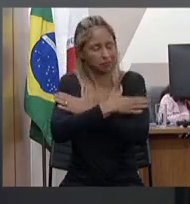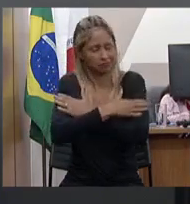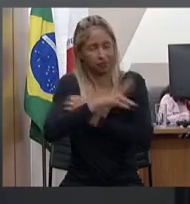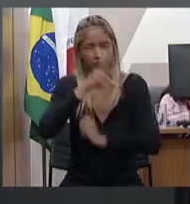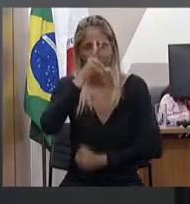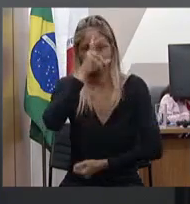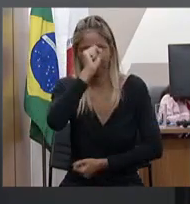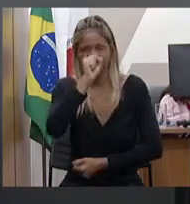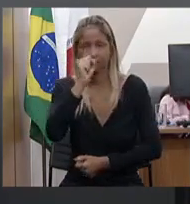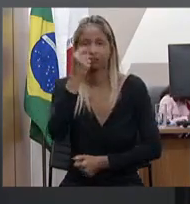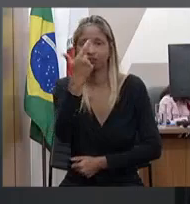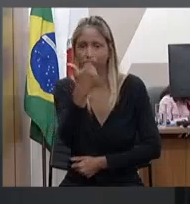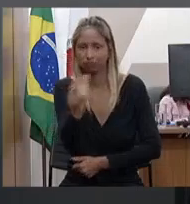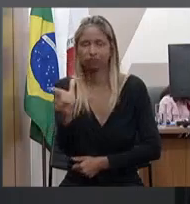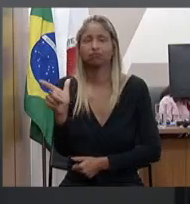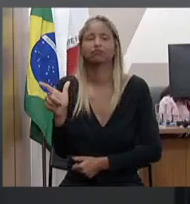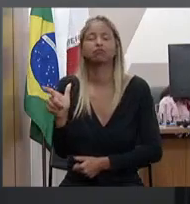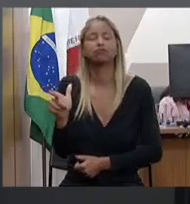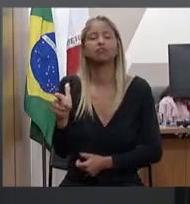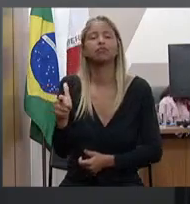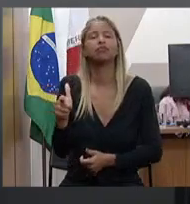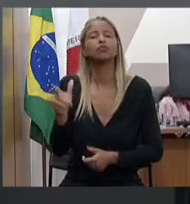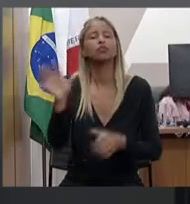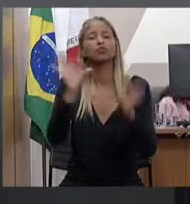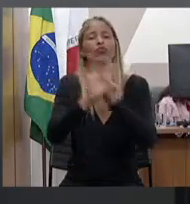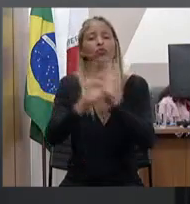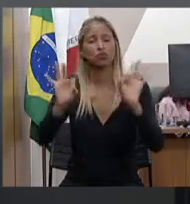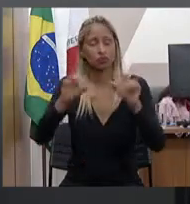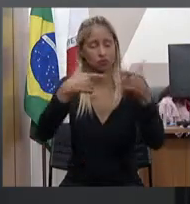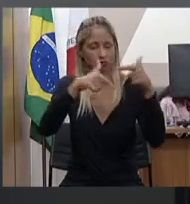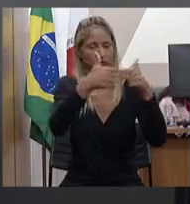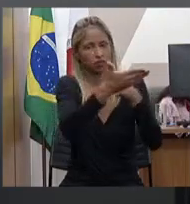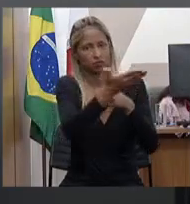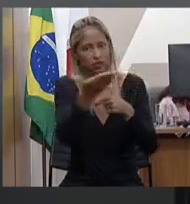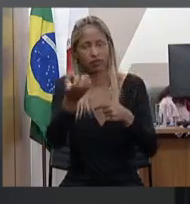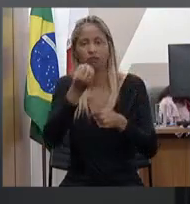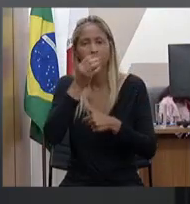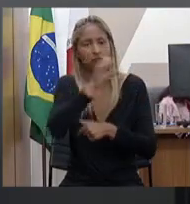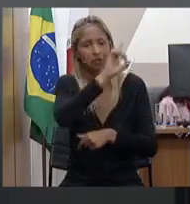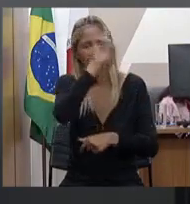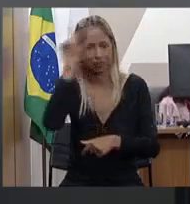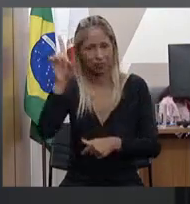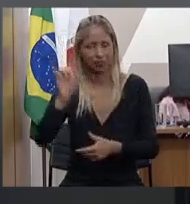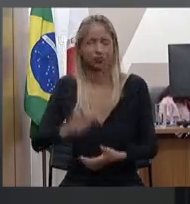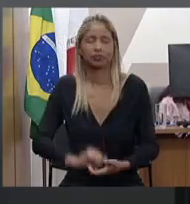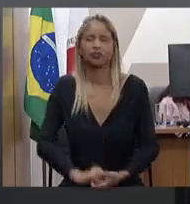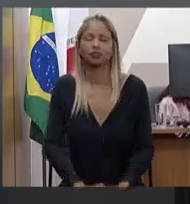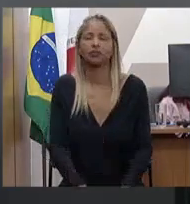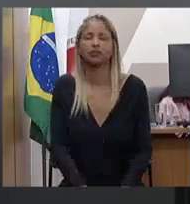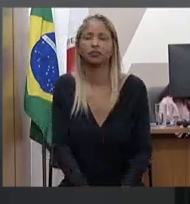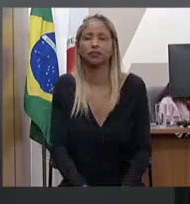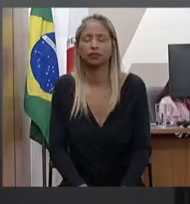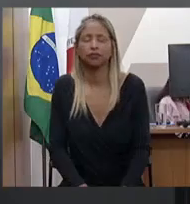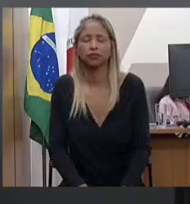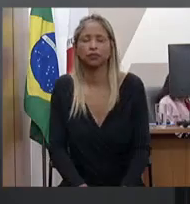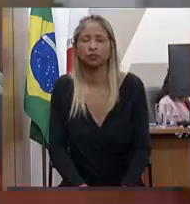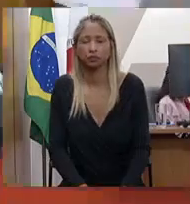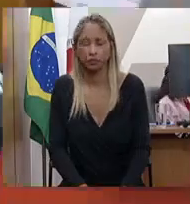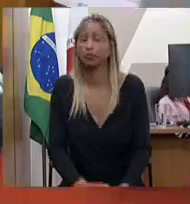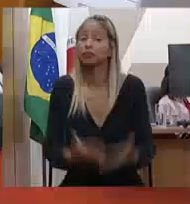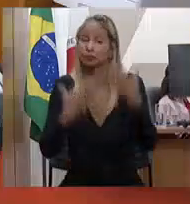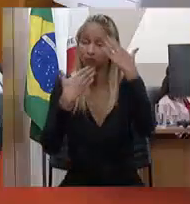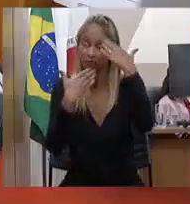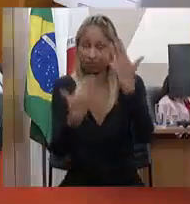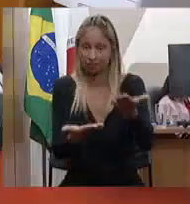e mais uma vez quero desejar um ótimo trabalho a todos e um bom dia Muito obrigado